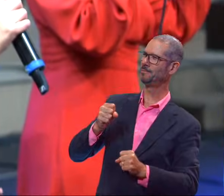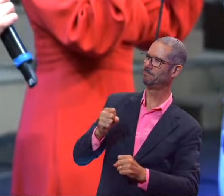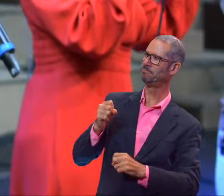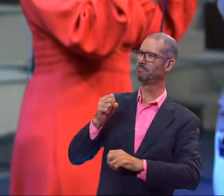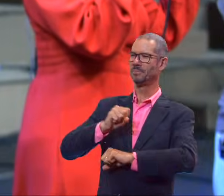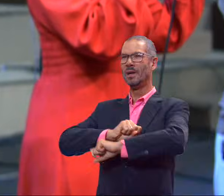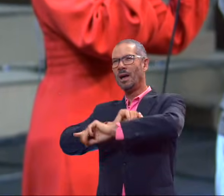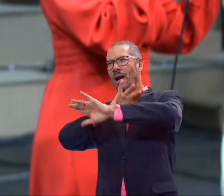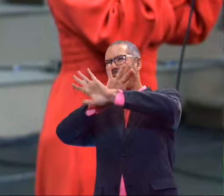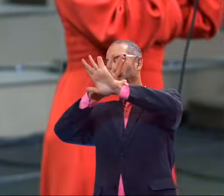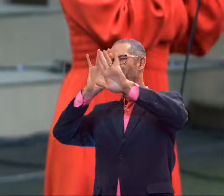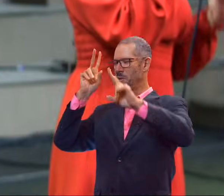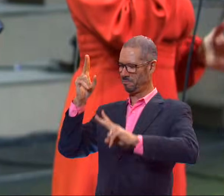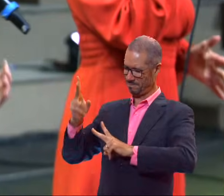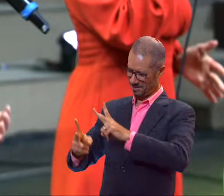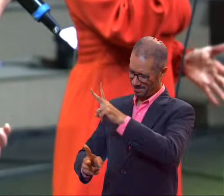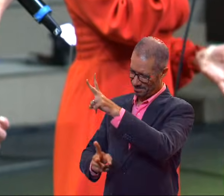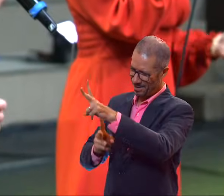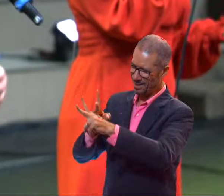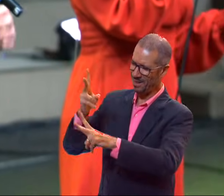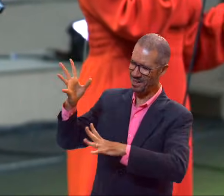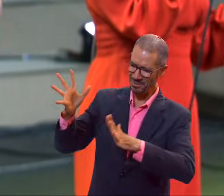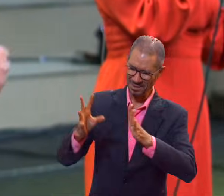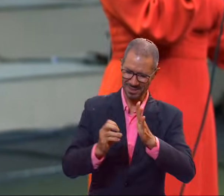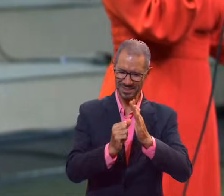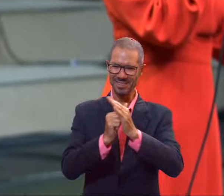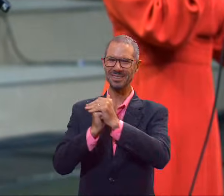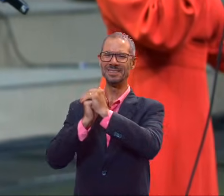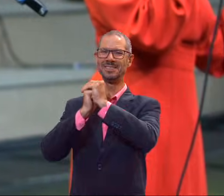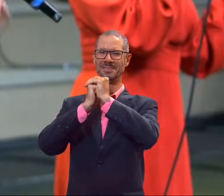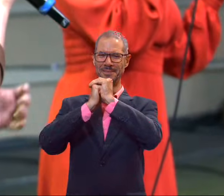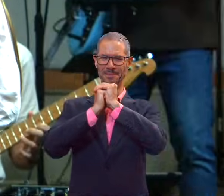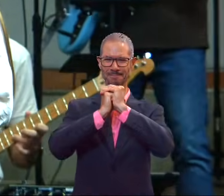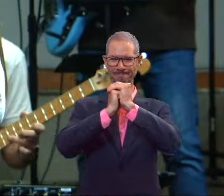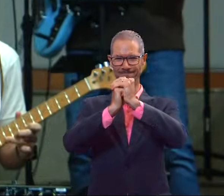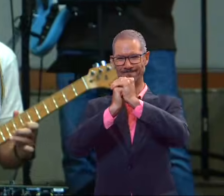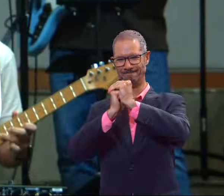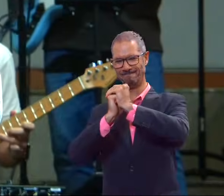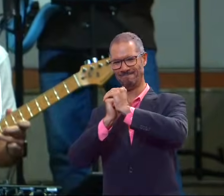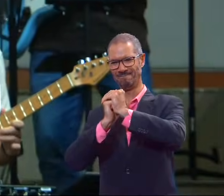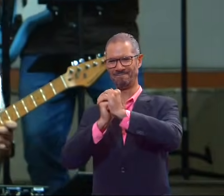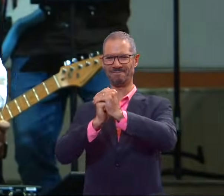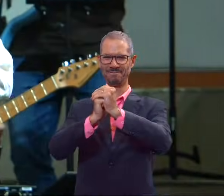Jesus. Para sempre, amém.